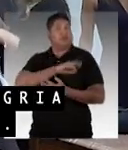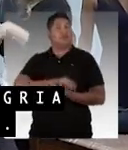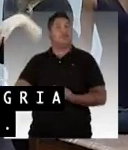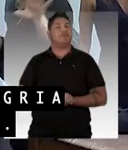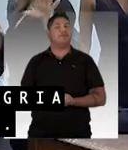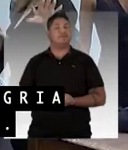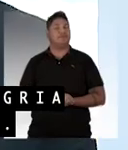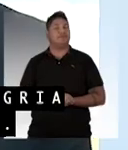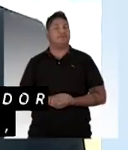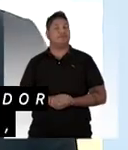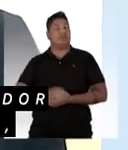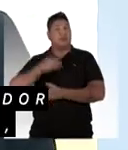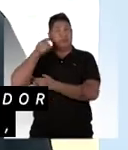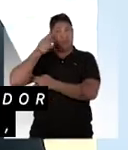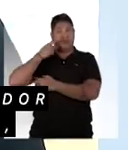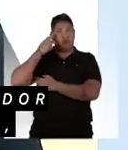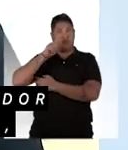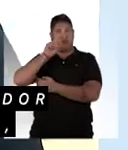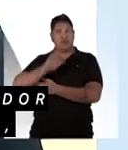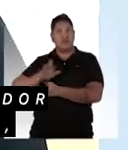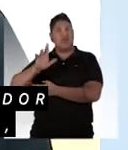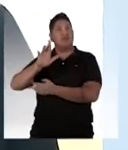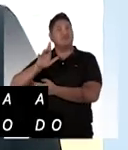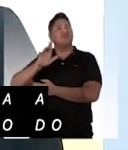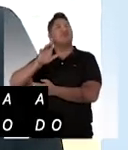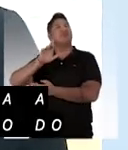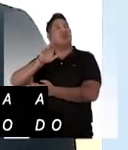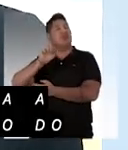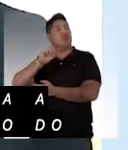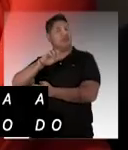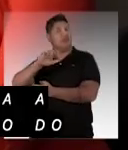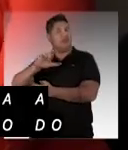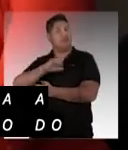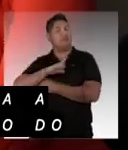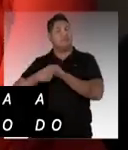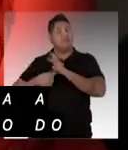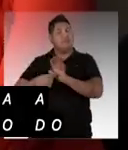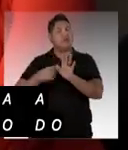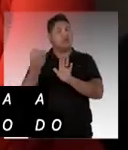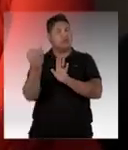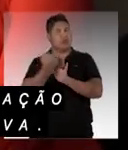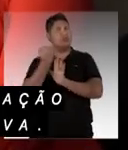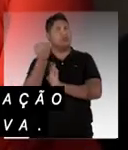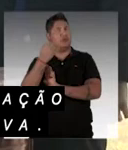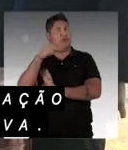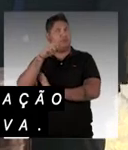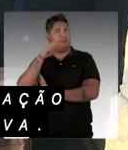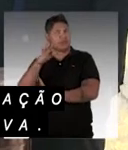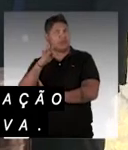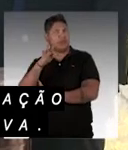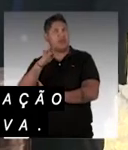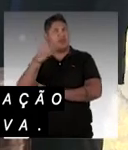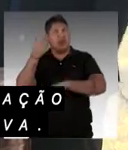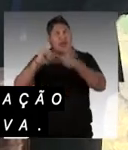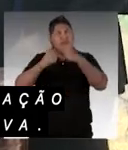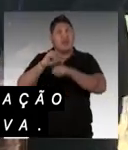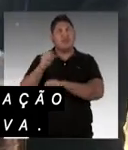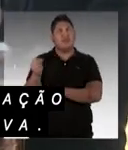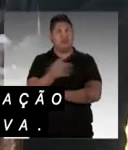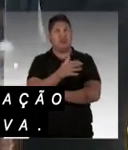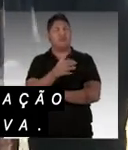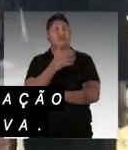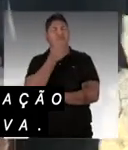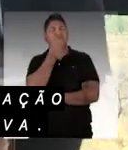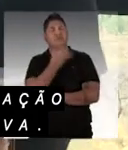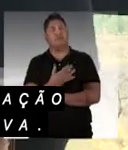e responsabilidade. A Procuradora-Geral da República, Raquel Dodge, destaca a importância da atuação do MPT e avalia a